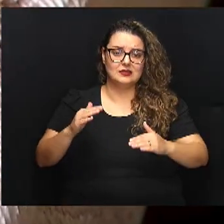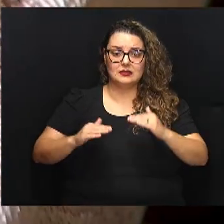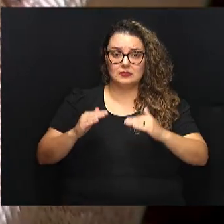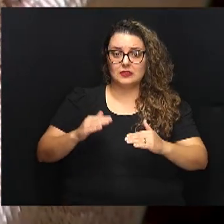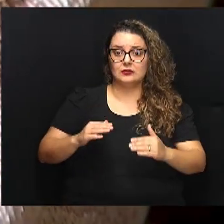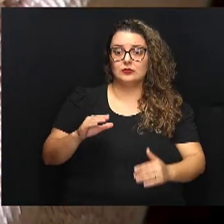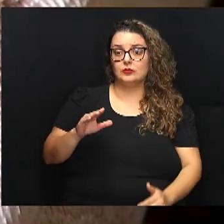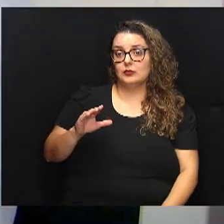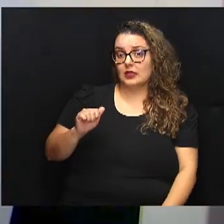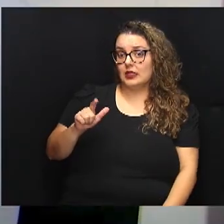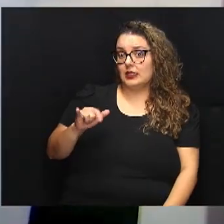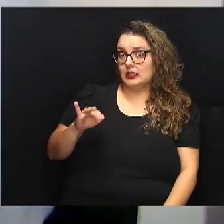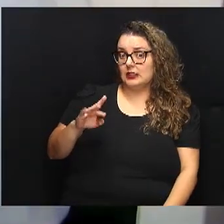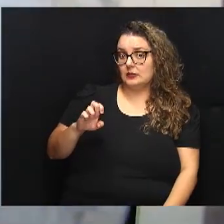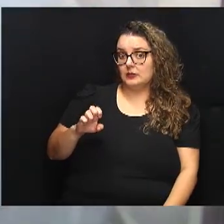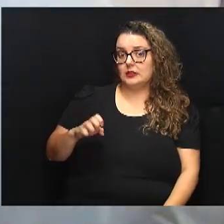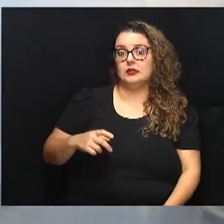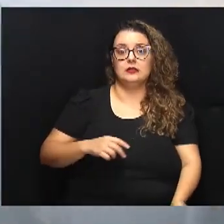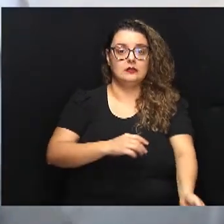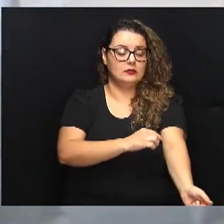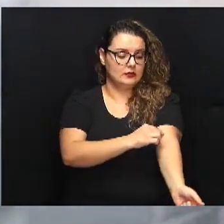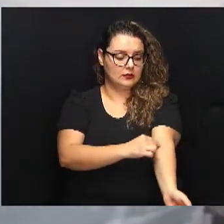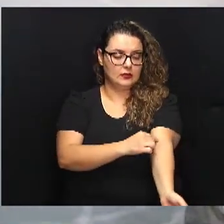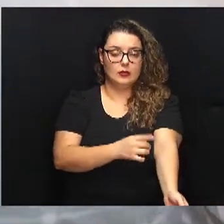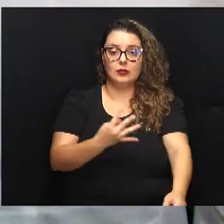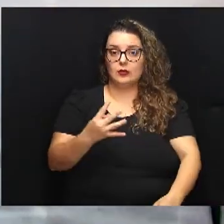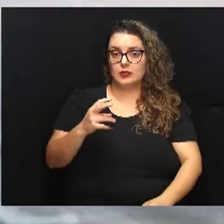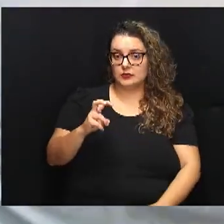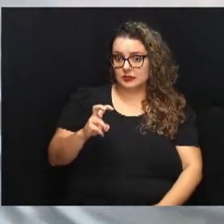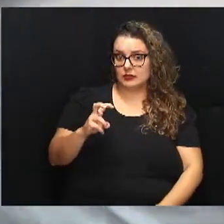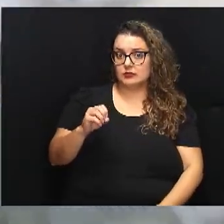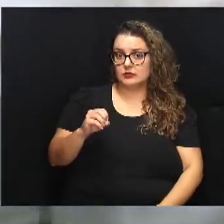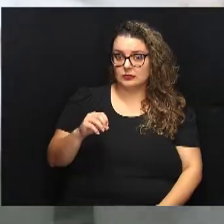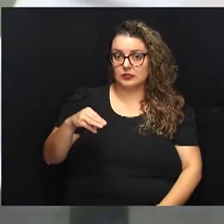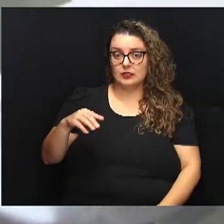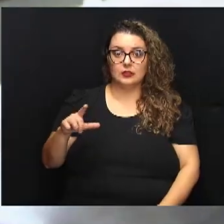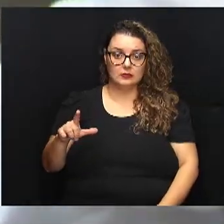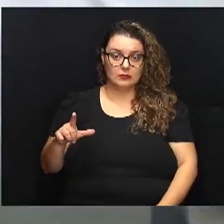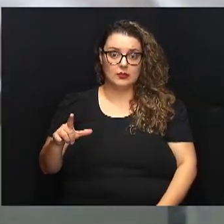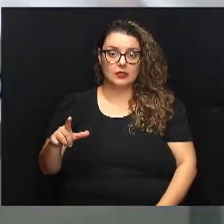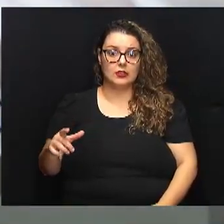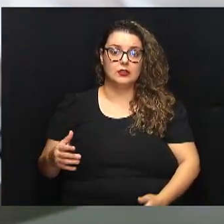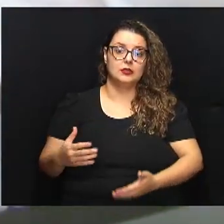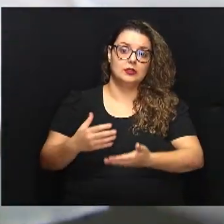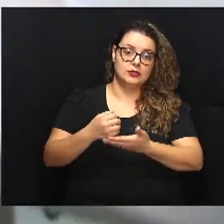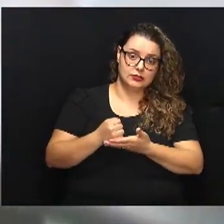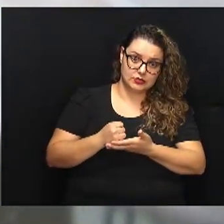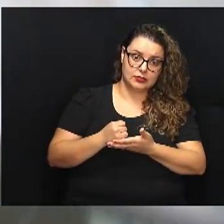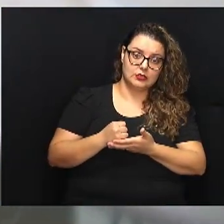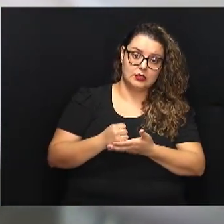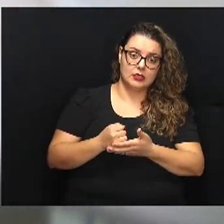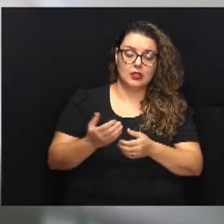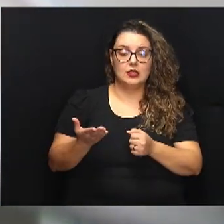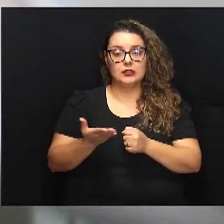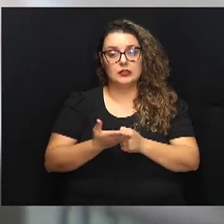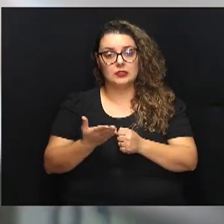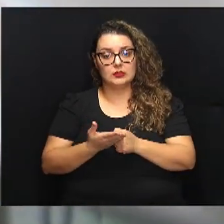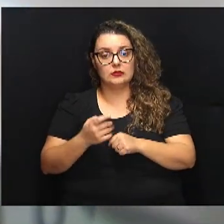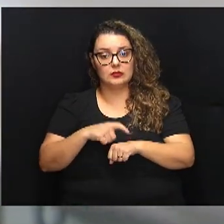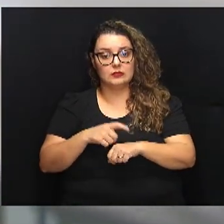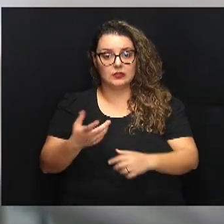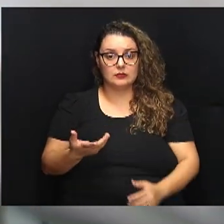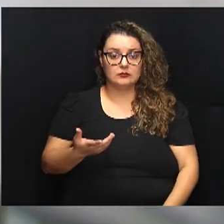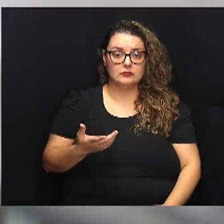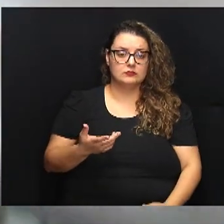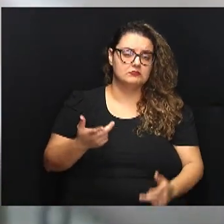veia, onde a gente coleta aí 450 ml aproximadamente de sangue, né, nesse intervalo de tempo. Então, realmente é